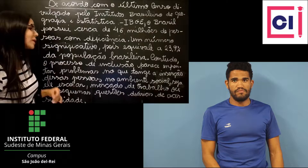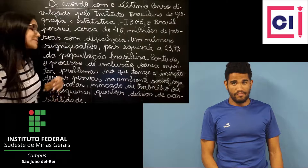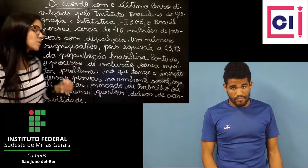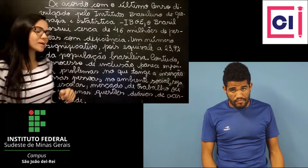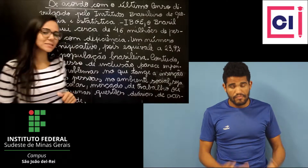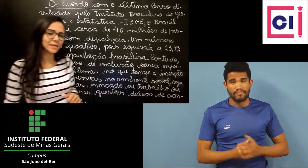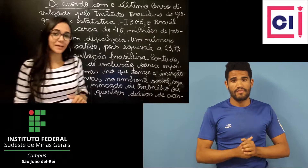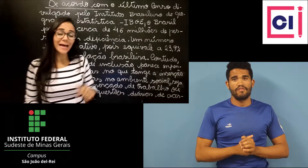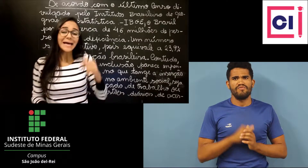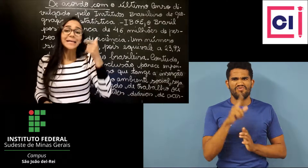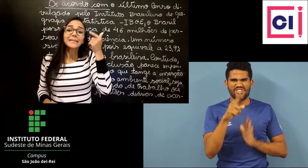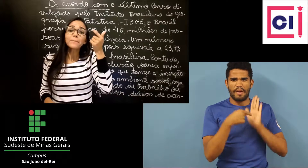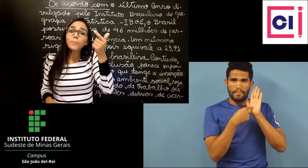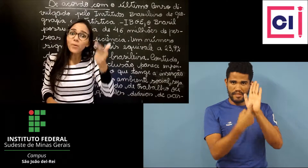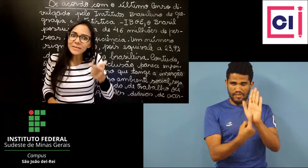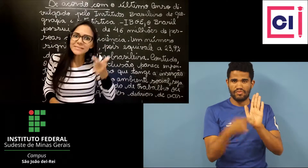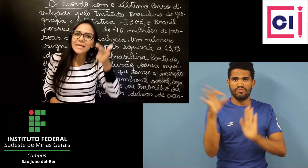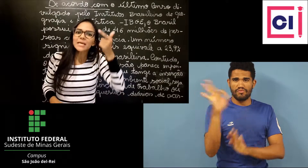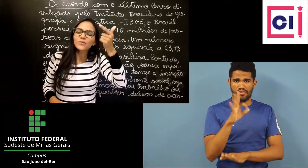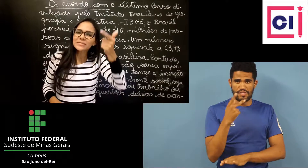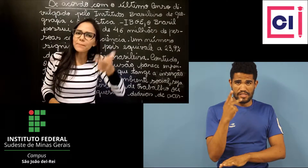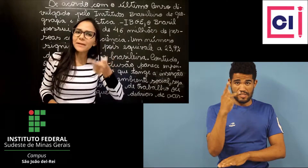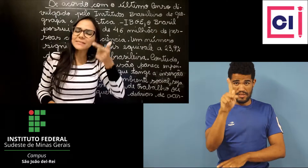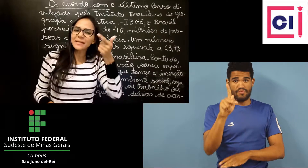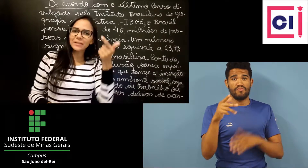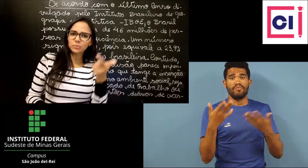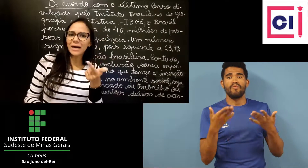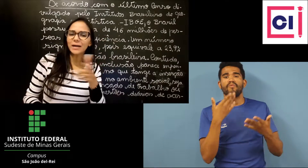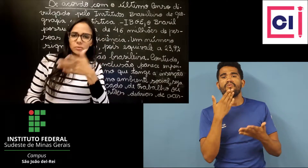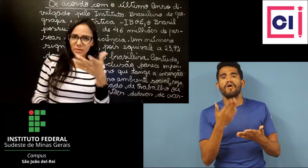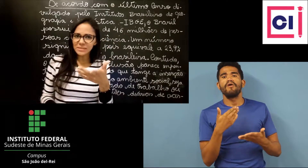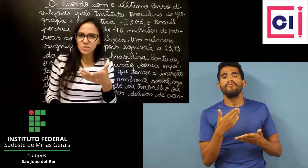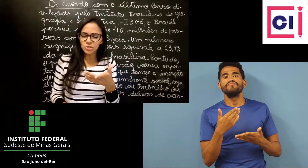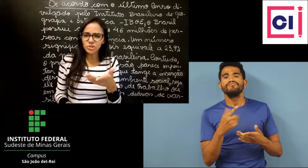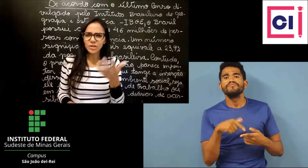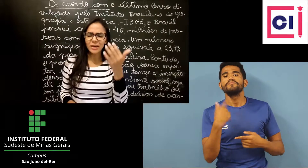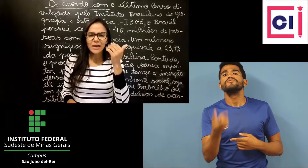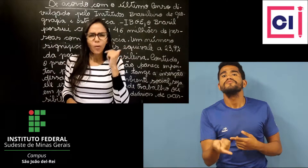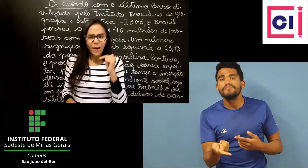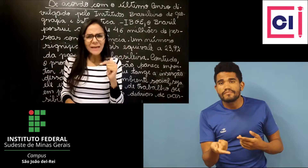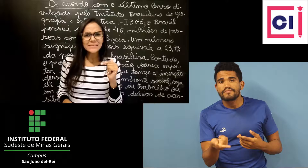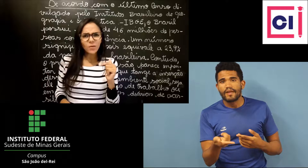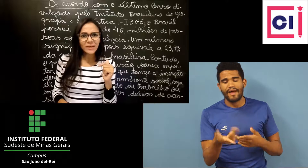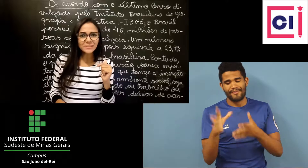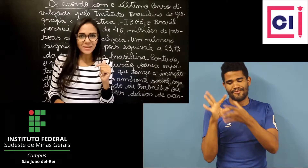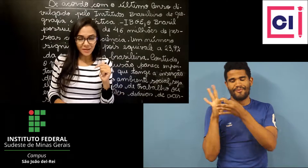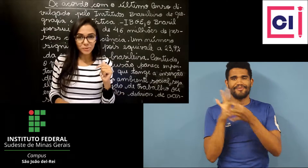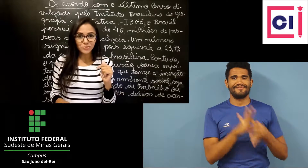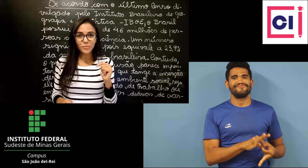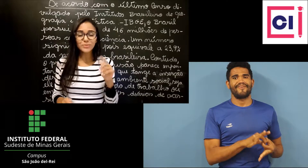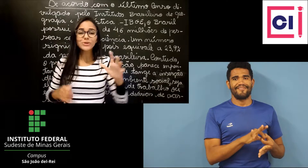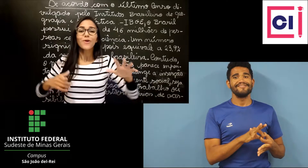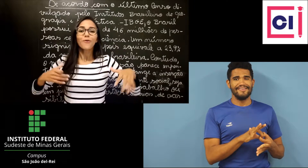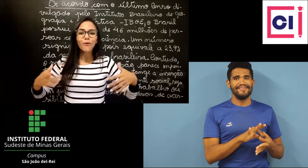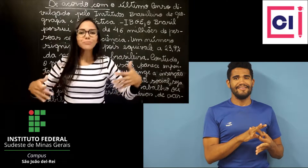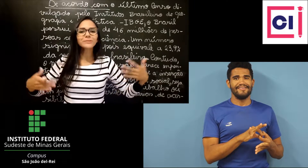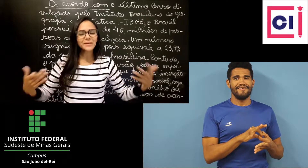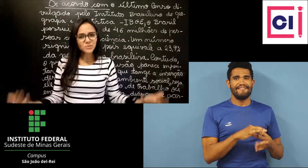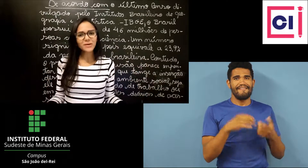23,9% da população brasileira. Depois que você apresenta o dado ou a estatística, qual é a sequência? Nós